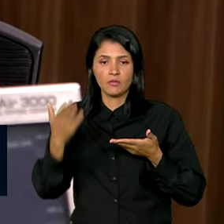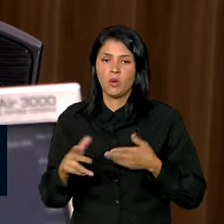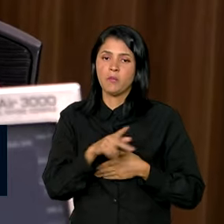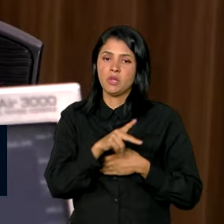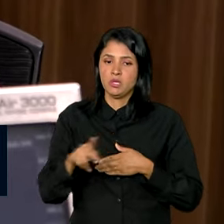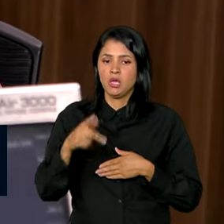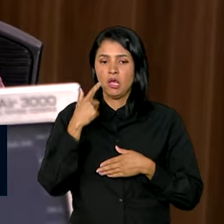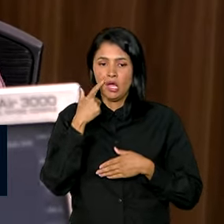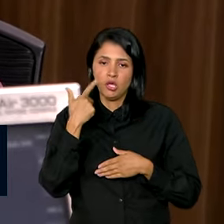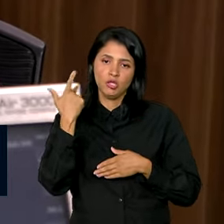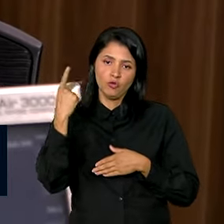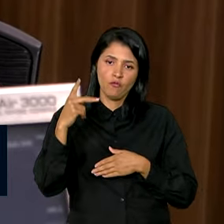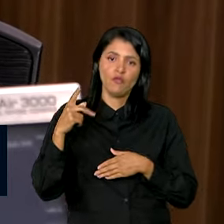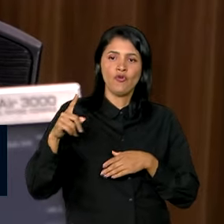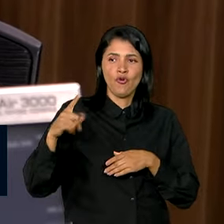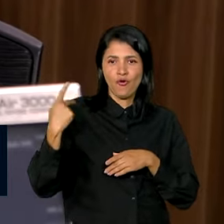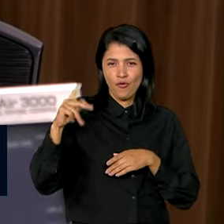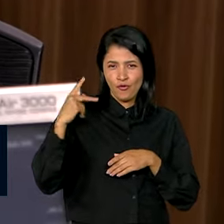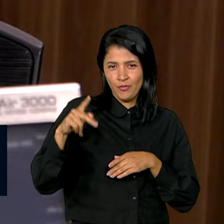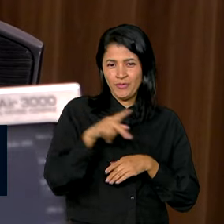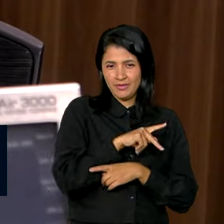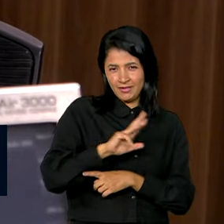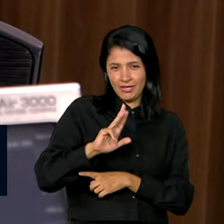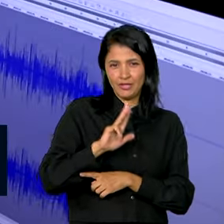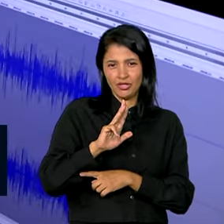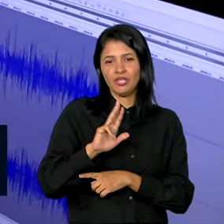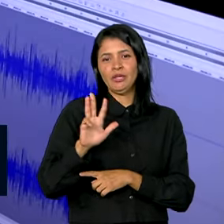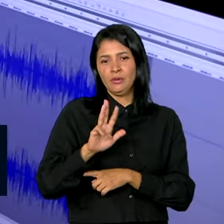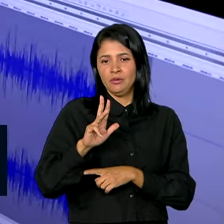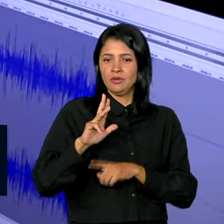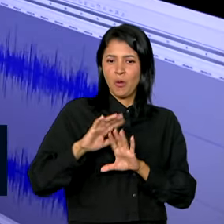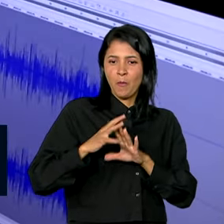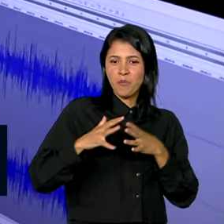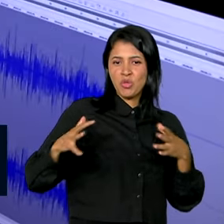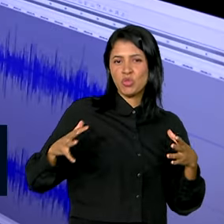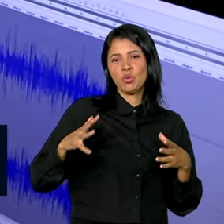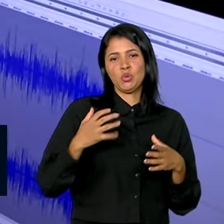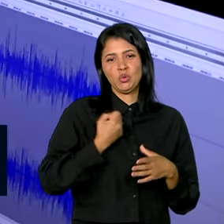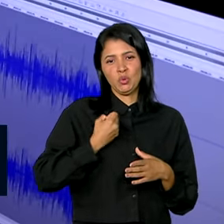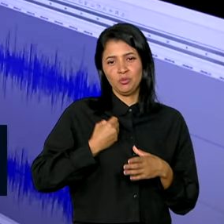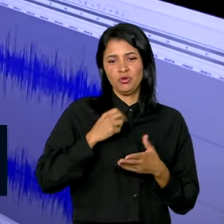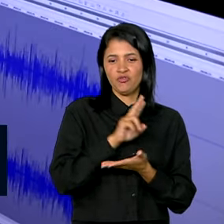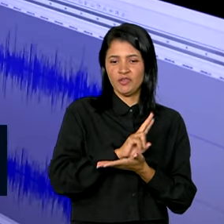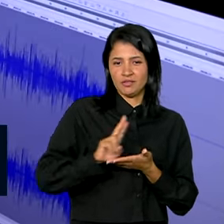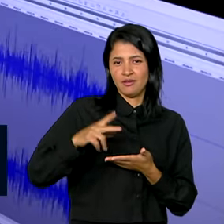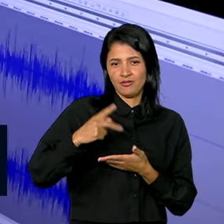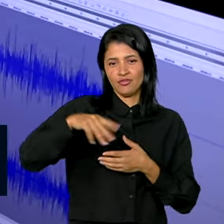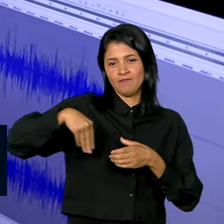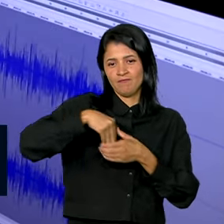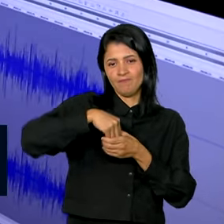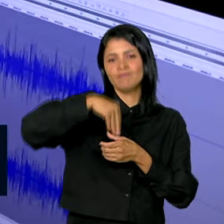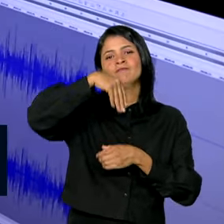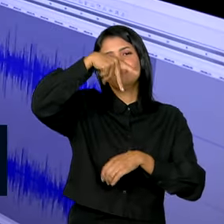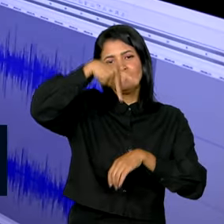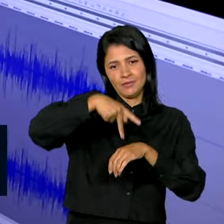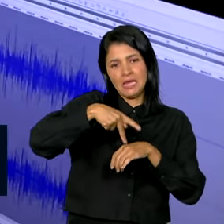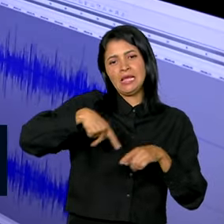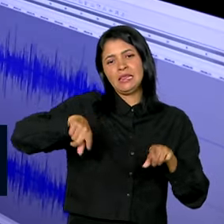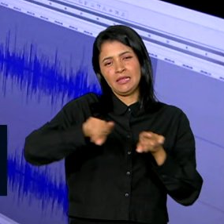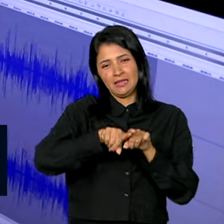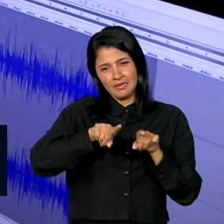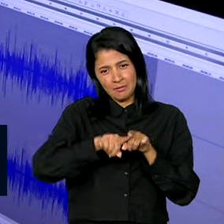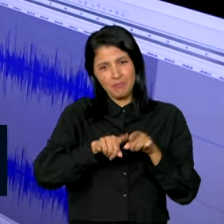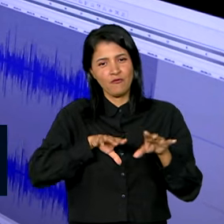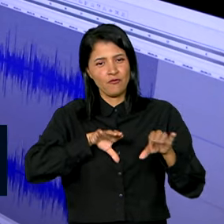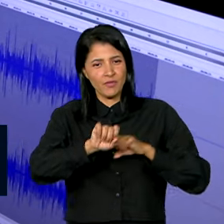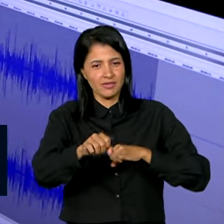foi no ciclo do presidente Lula que mais se expandiu as universidades do país, seja de formação de profissionais, de